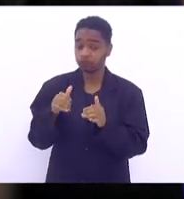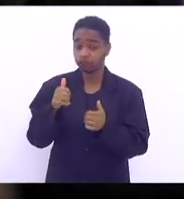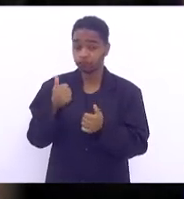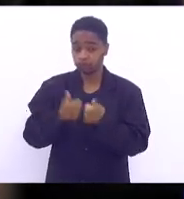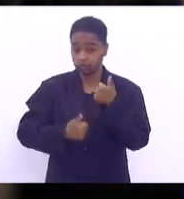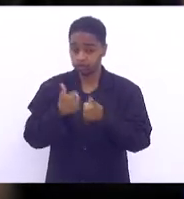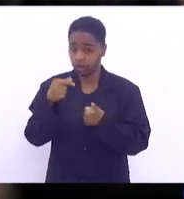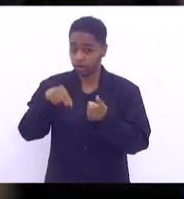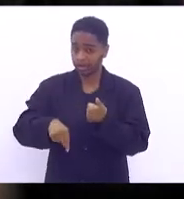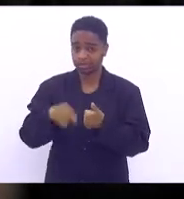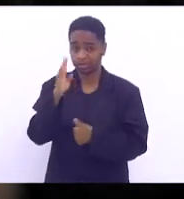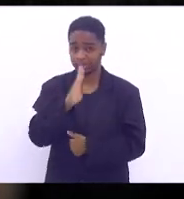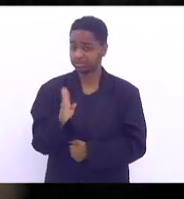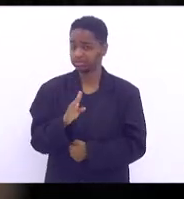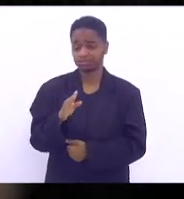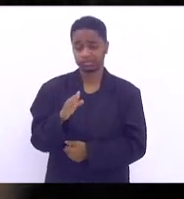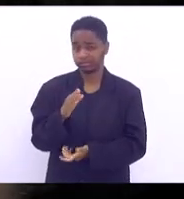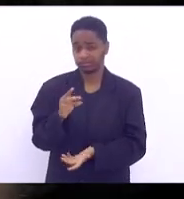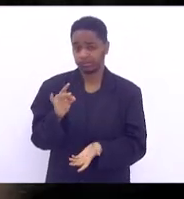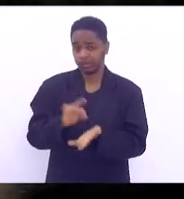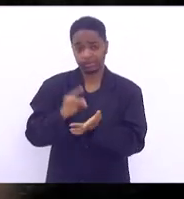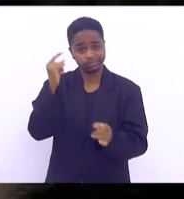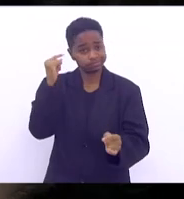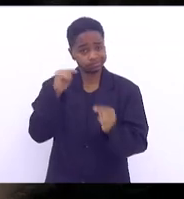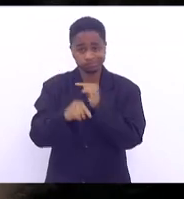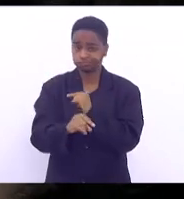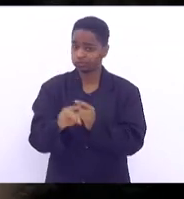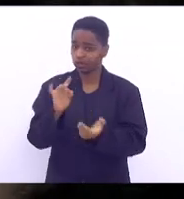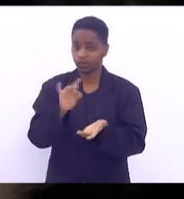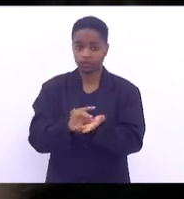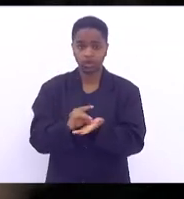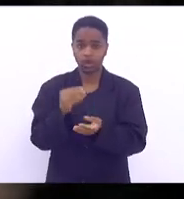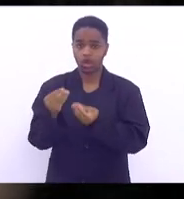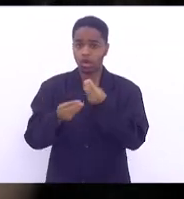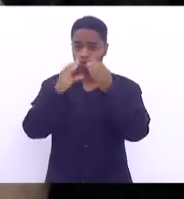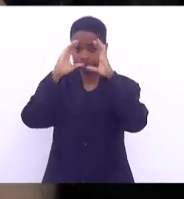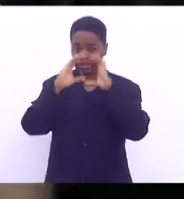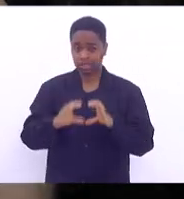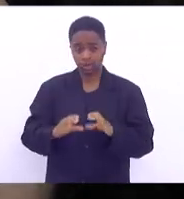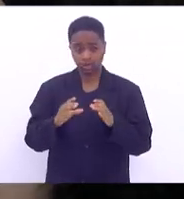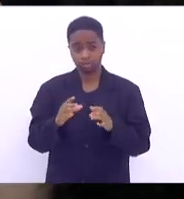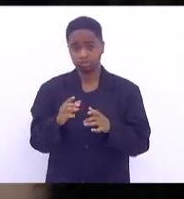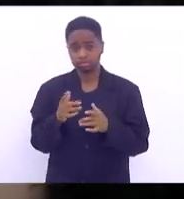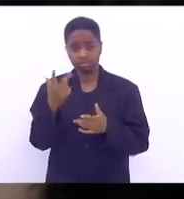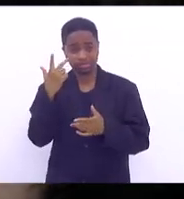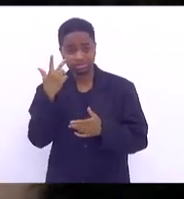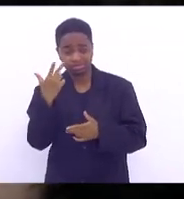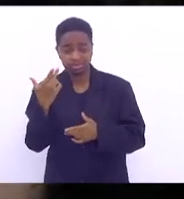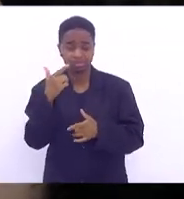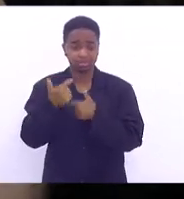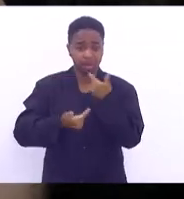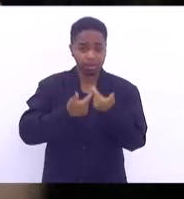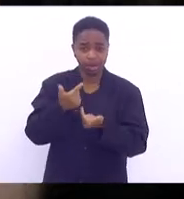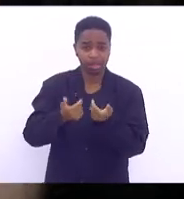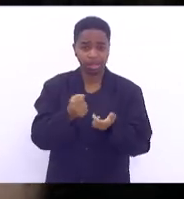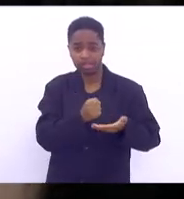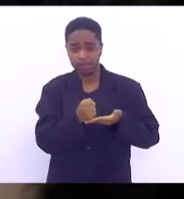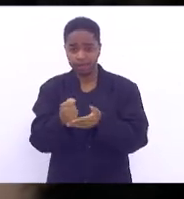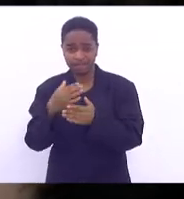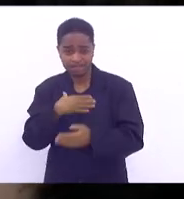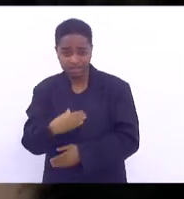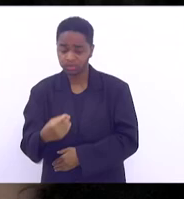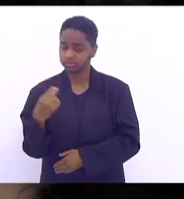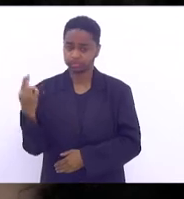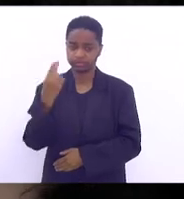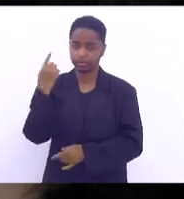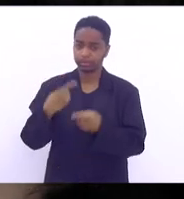são absolutamente fora da realidade para um cidadão comum, trabalhador de carteira assinada, levar seus filhos. Você